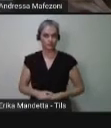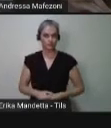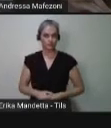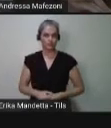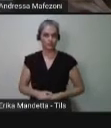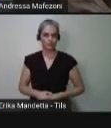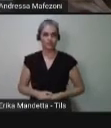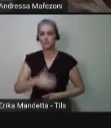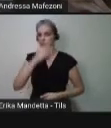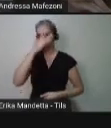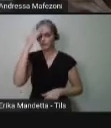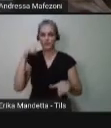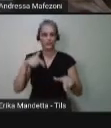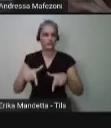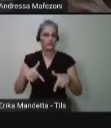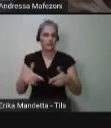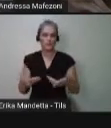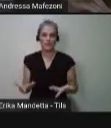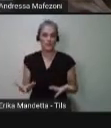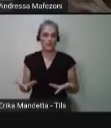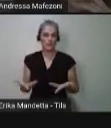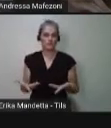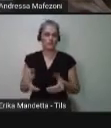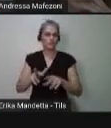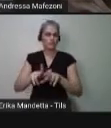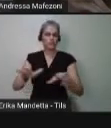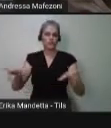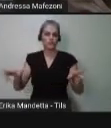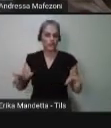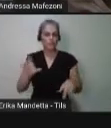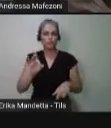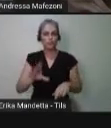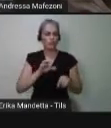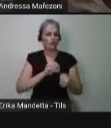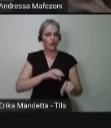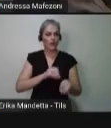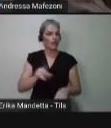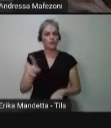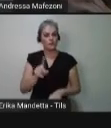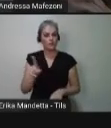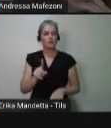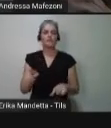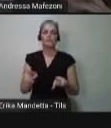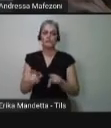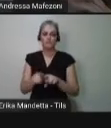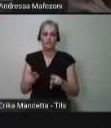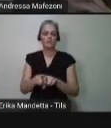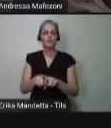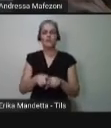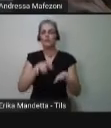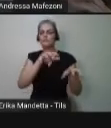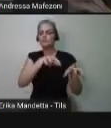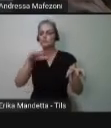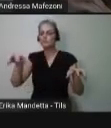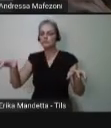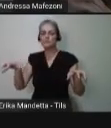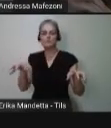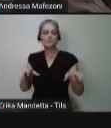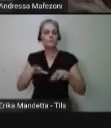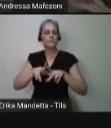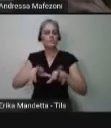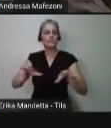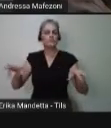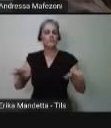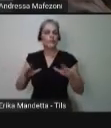que, para além da educação, que compõem também as unidades de ensino da Secretaria de Educação.